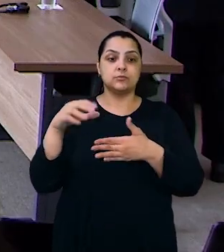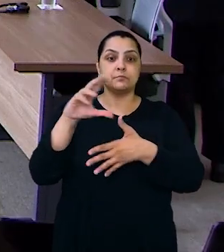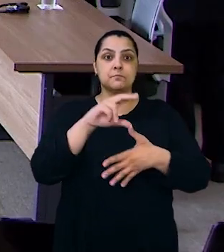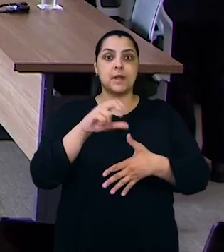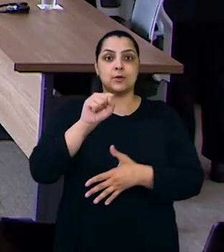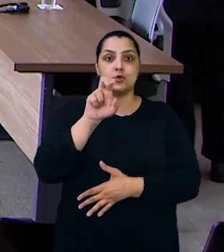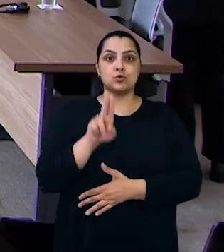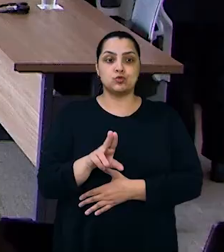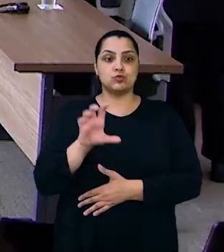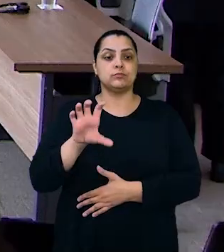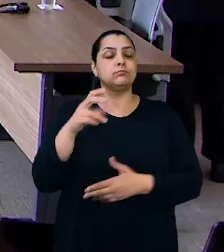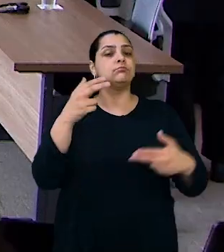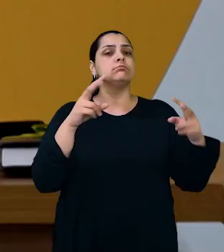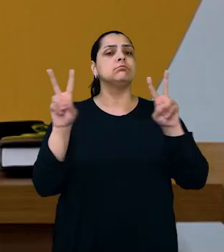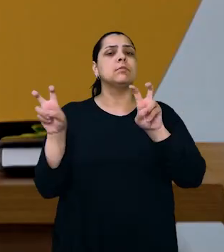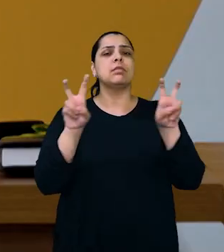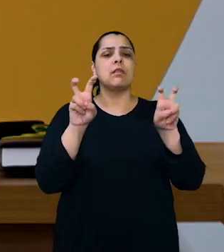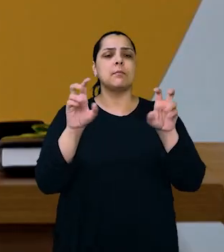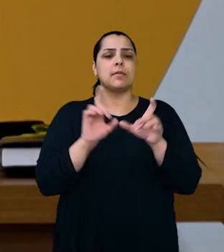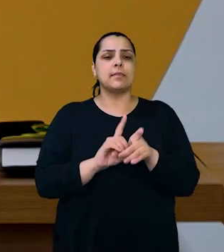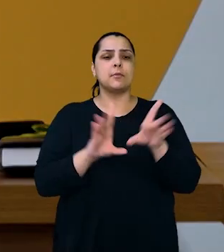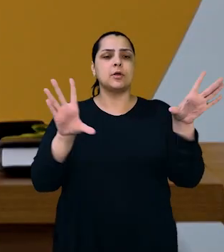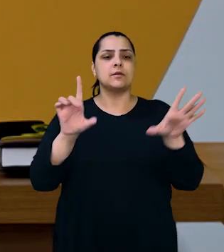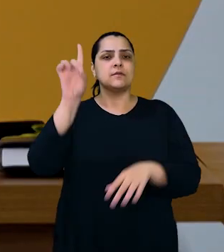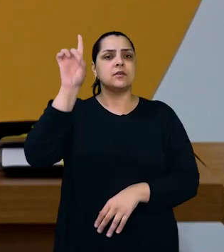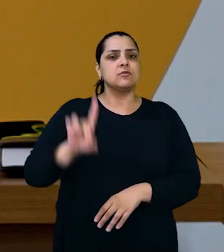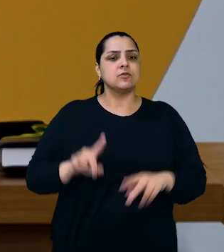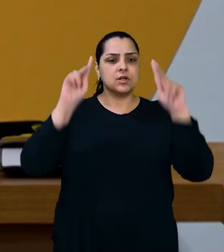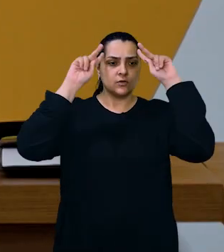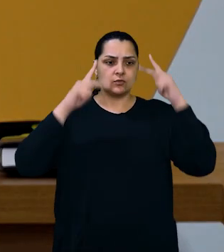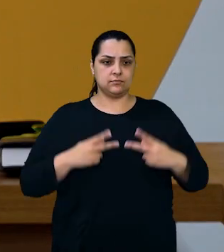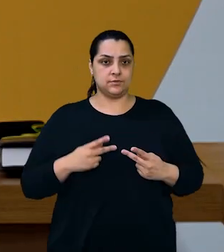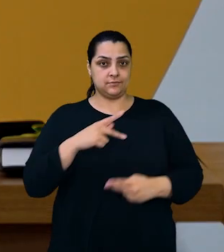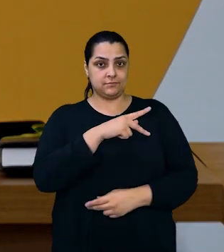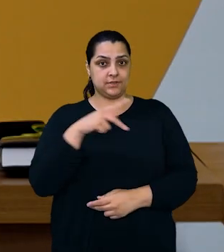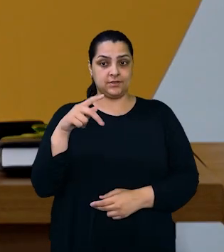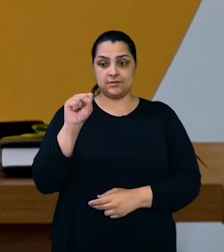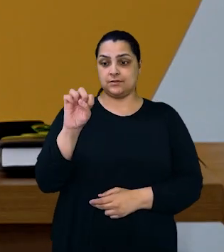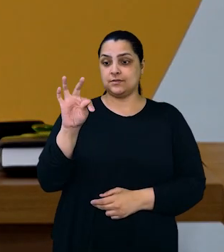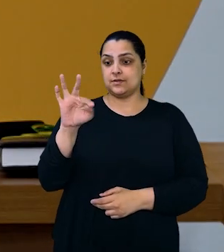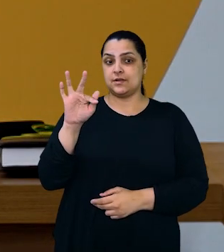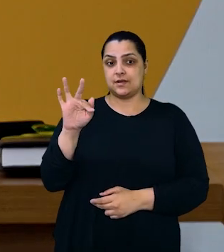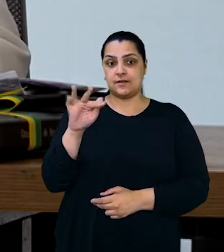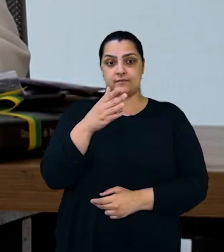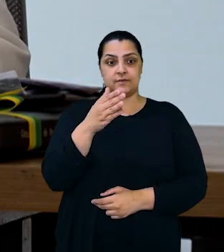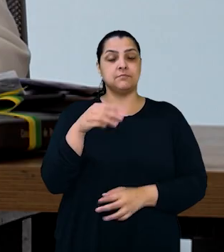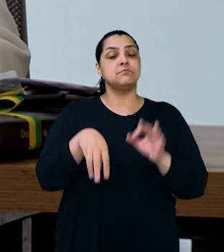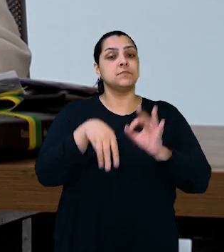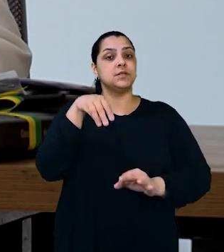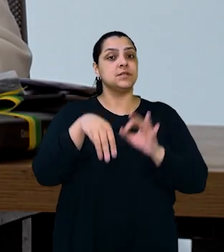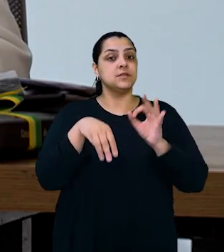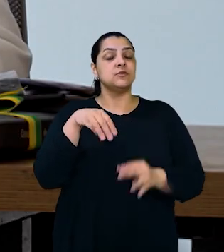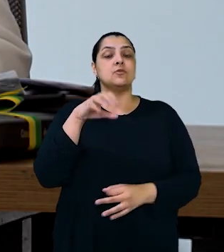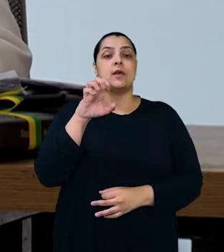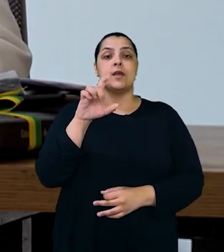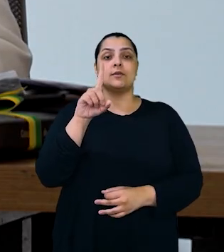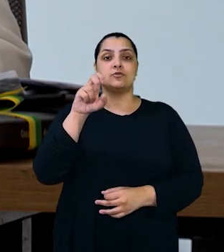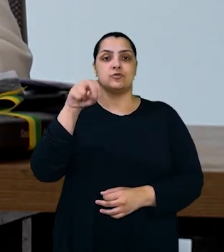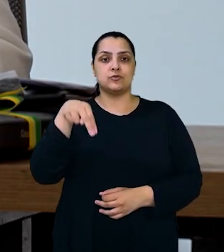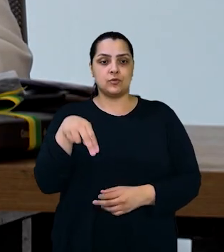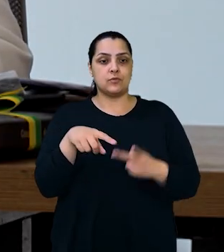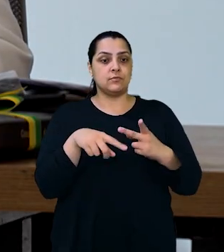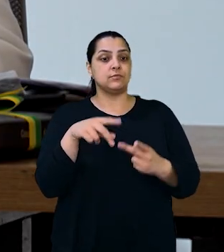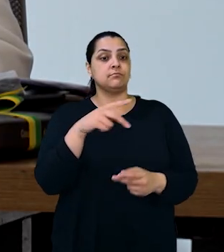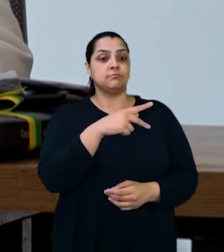Foram debatidos temas como democracia e direitos humanos. O presidente do STF, ministro Edson Fachin, e a presidente do Tribunal